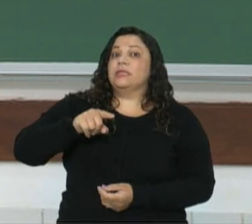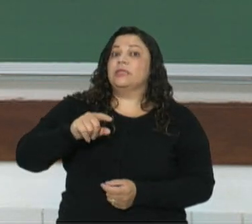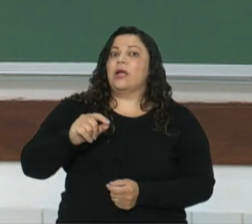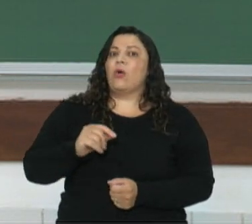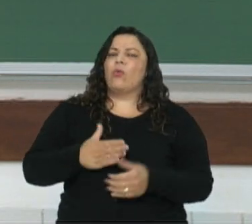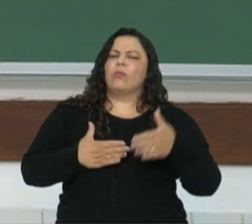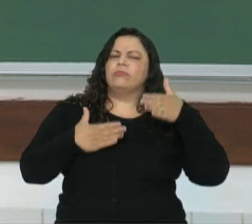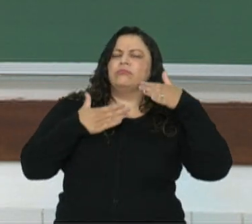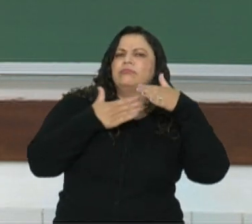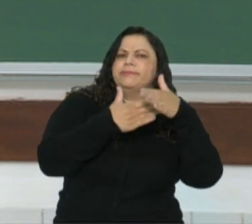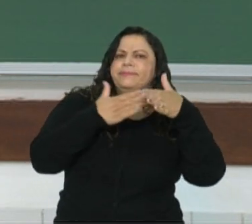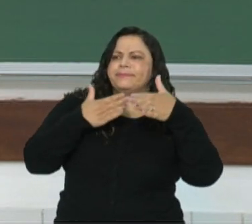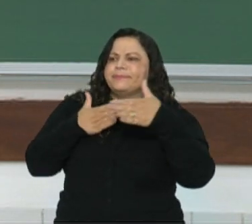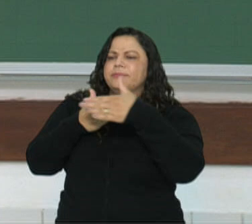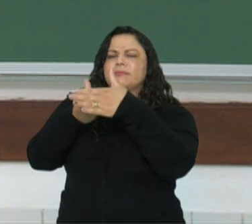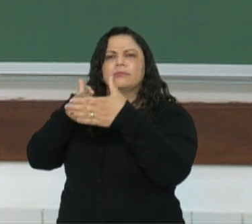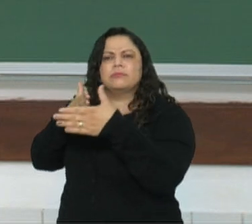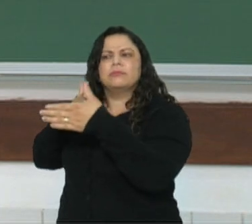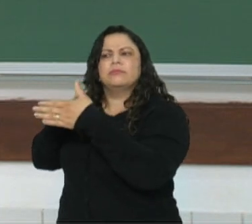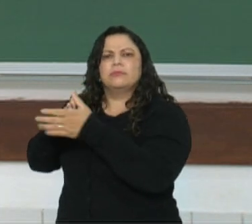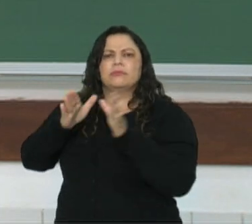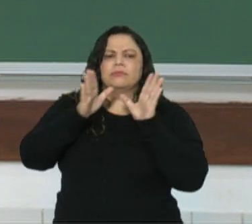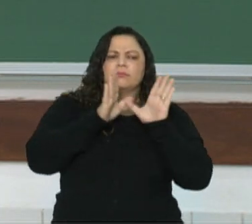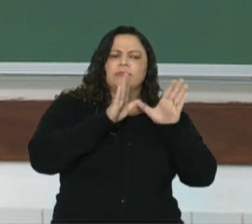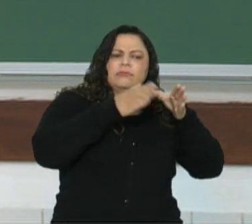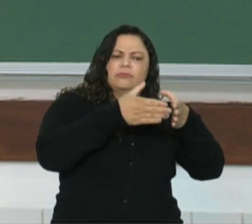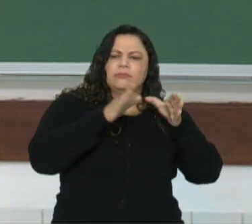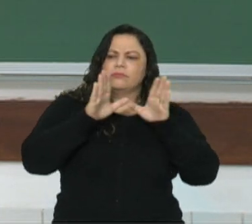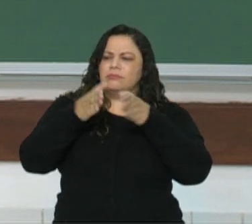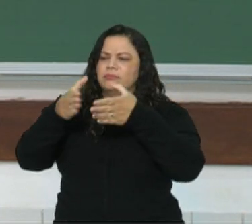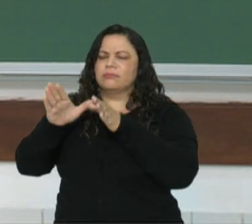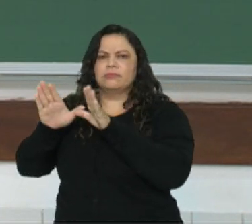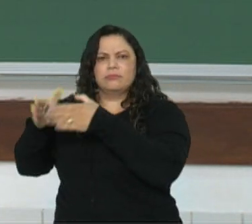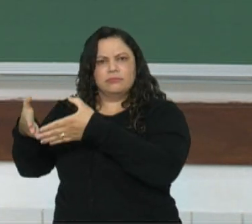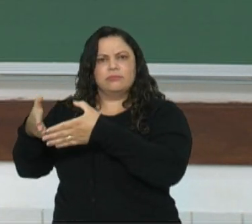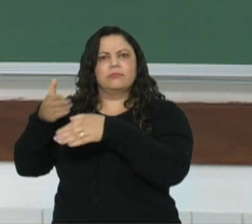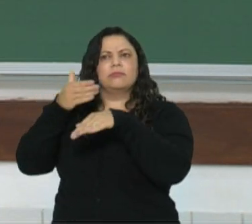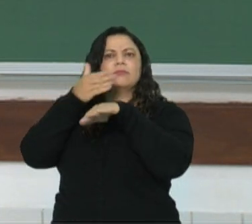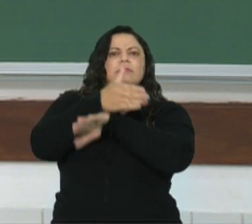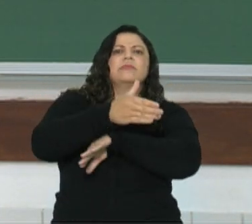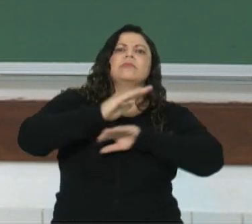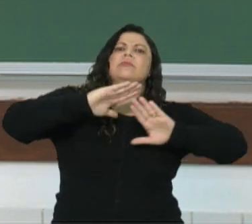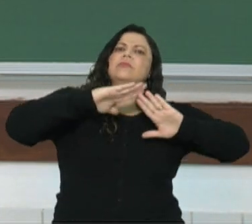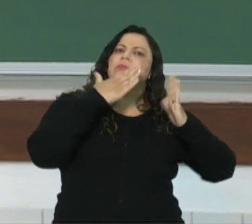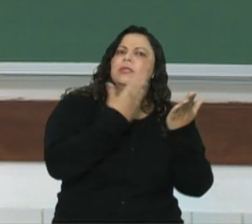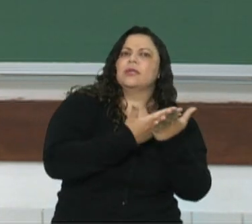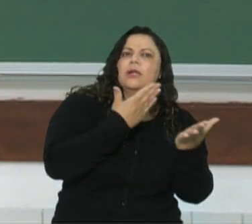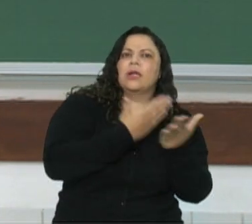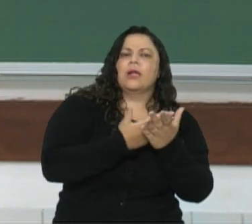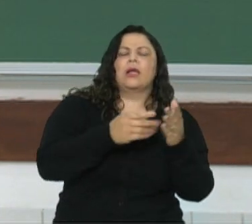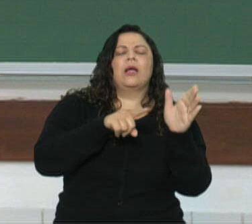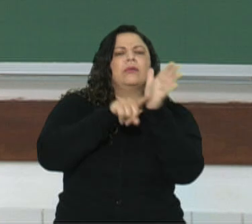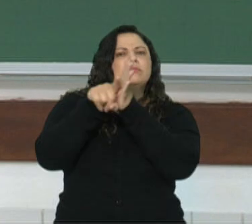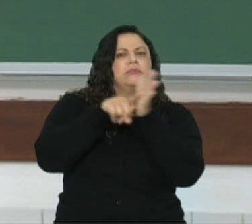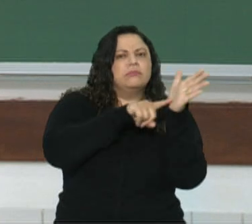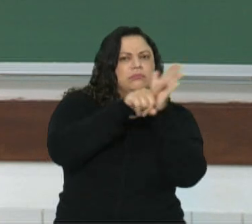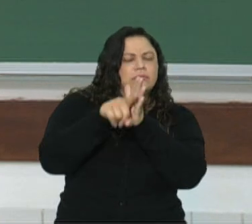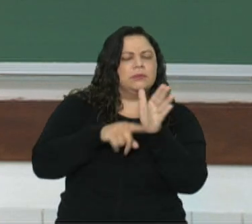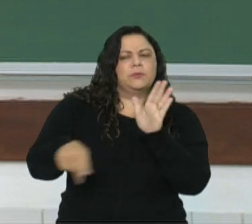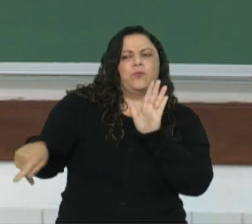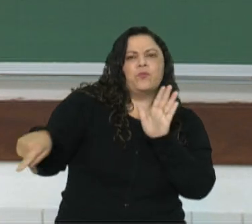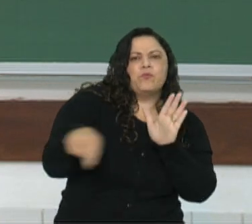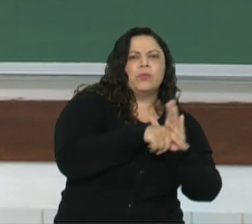bem as questões. Por exemplo, é ir numa escola e fazer uma pesquisa da escola e